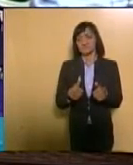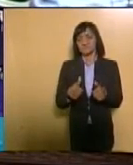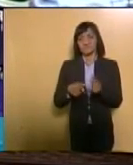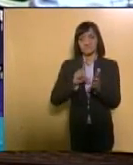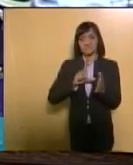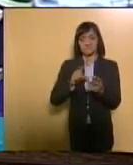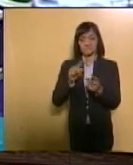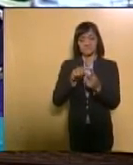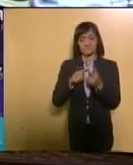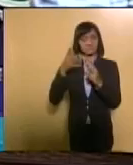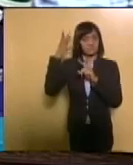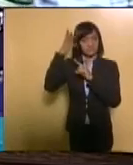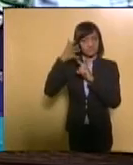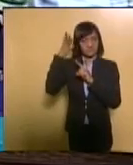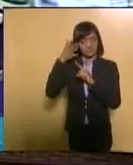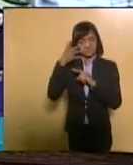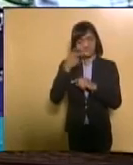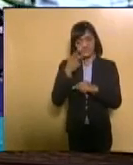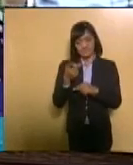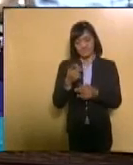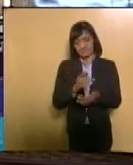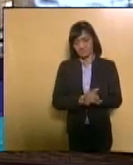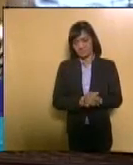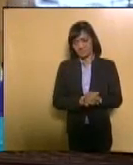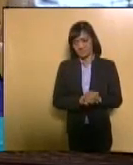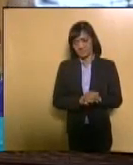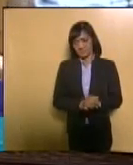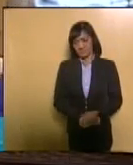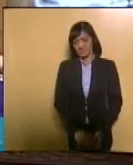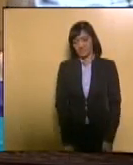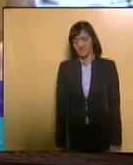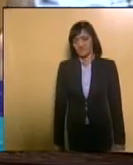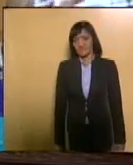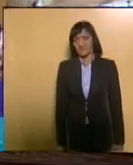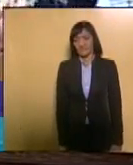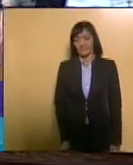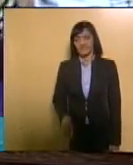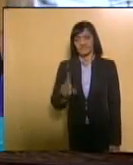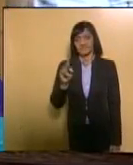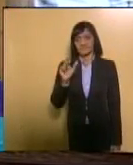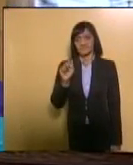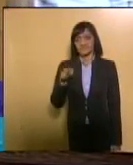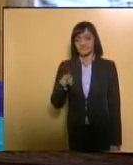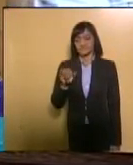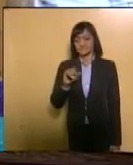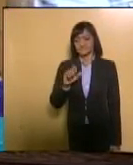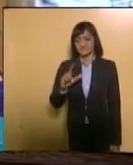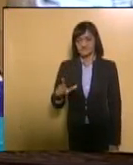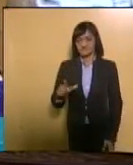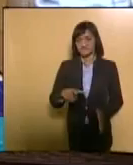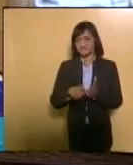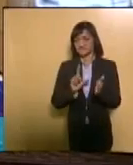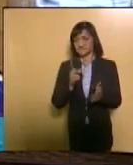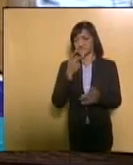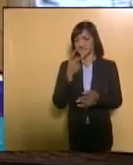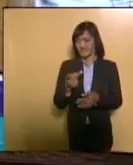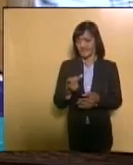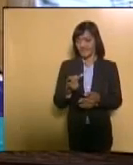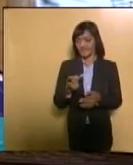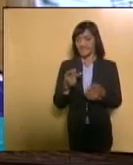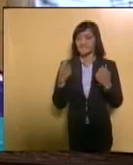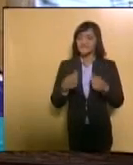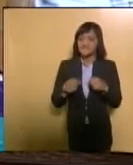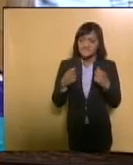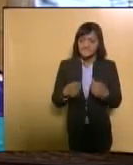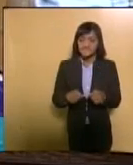falaram mesmo eh esqueci o nome Daniel como Daniel frisou bem Tem que ser uma